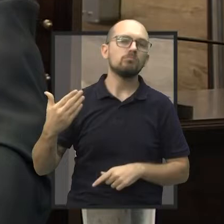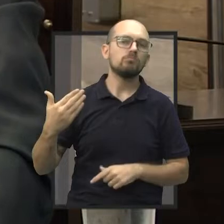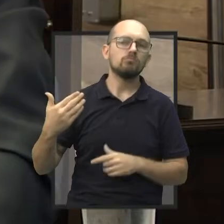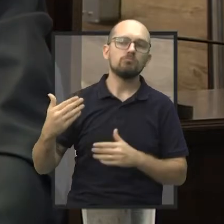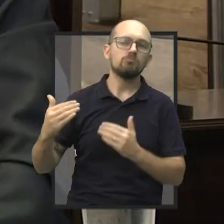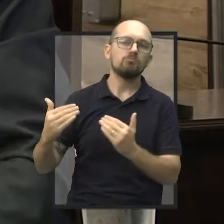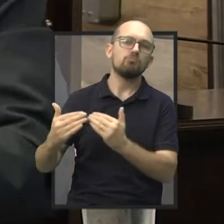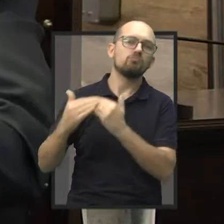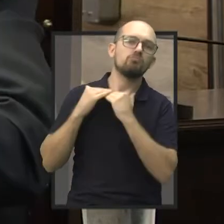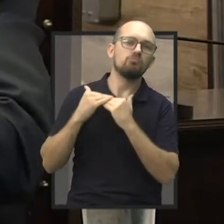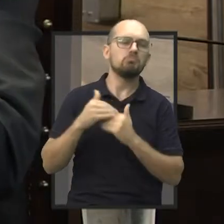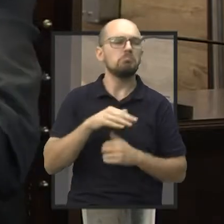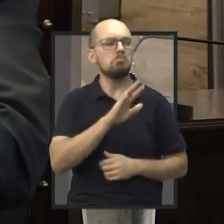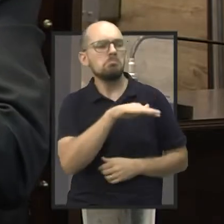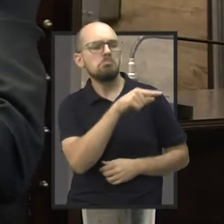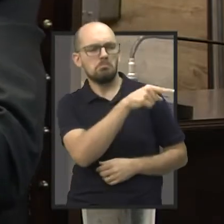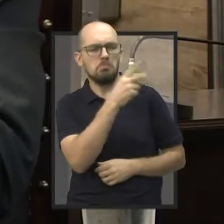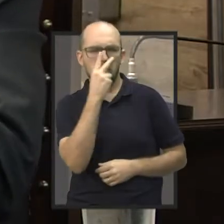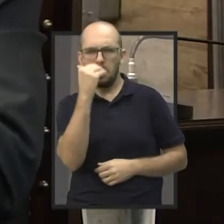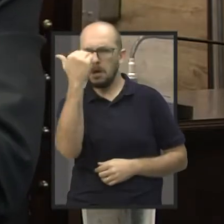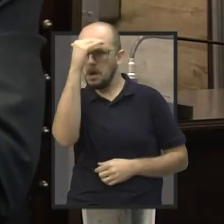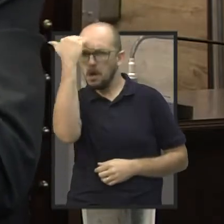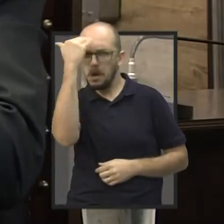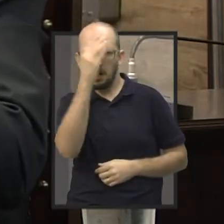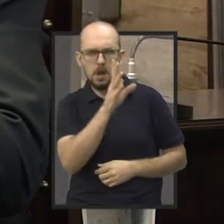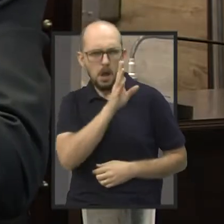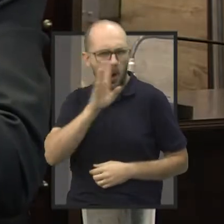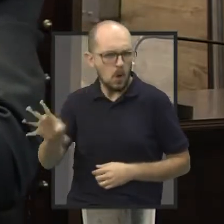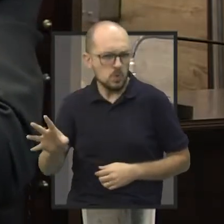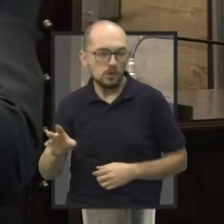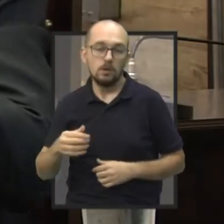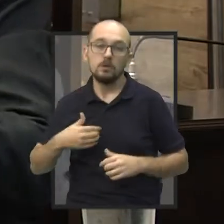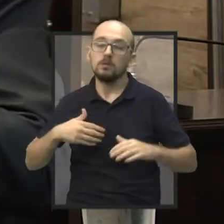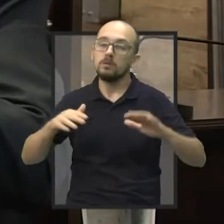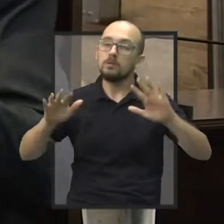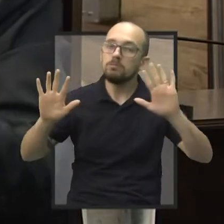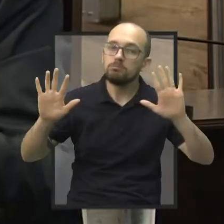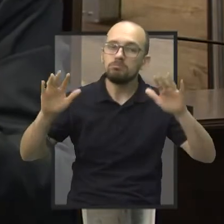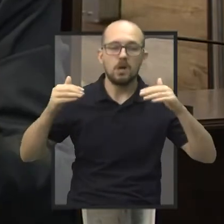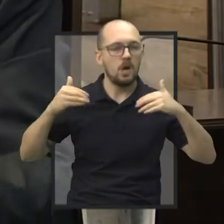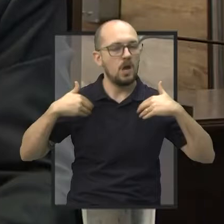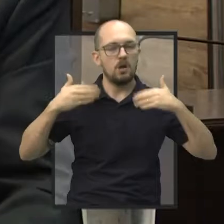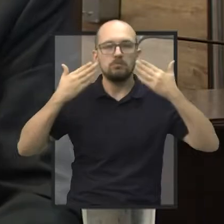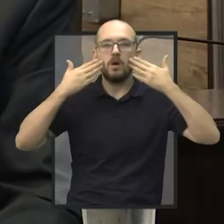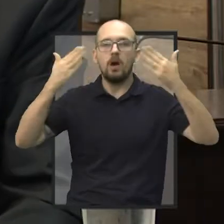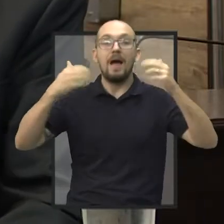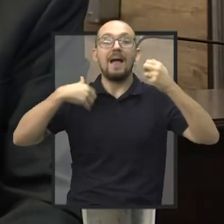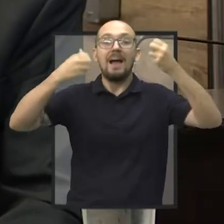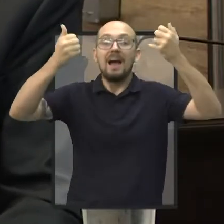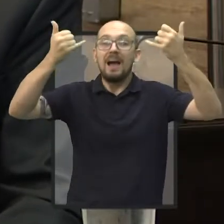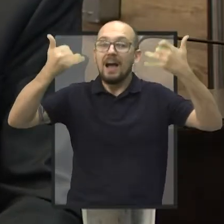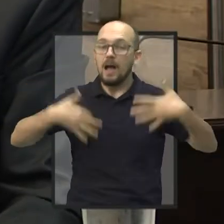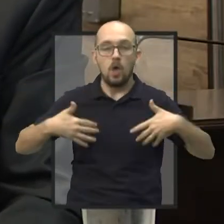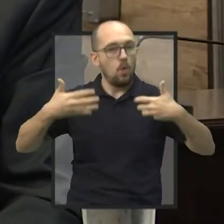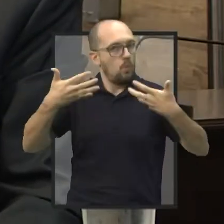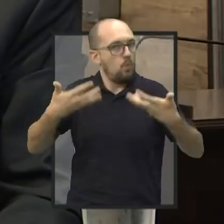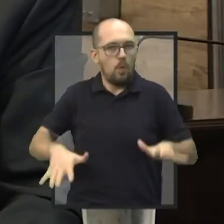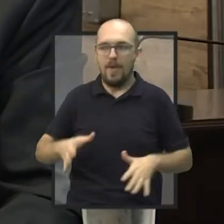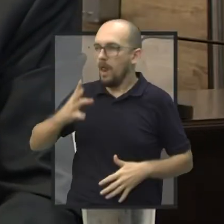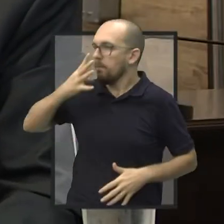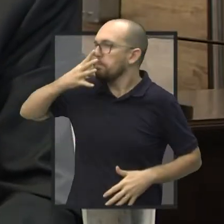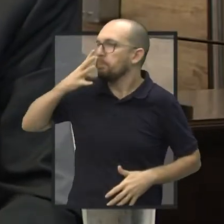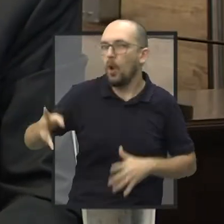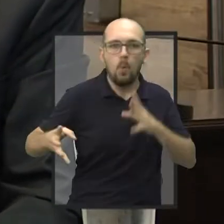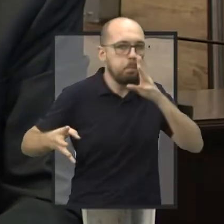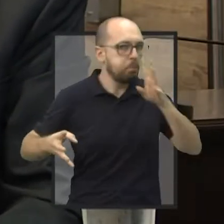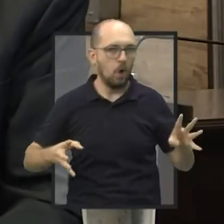porque acharam que eu estivesse fazendo algum tipo de acusação. Eu quero deixar bem claro que eu não estou fazendo acusação nenhuma e que eu sou uma pessoa